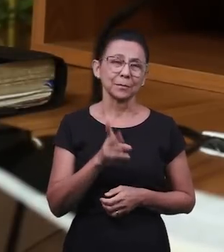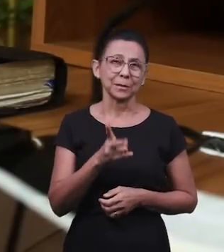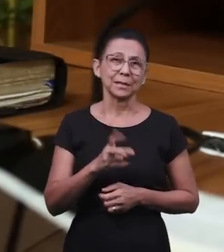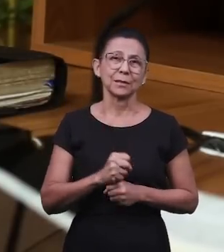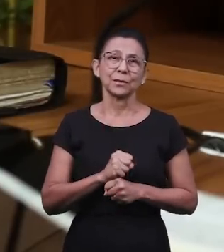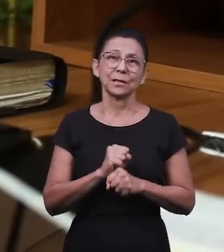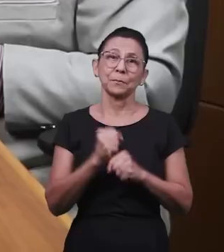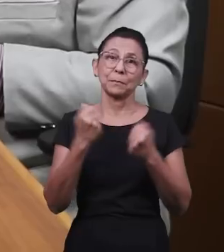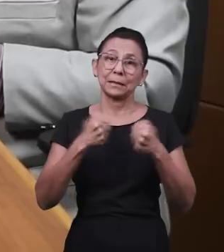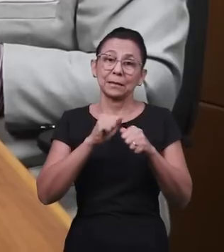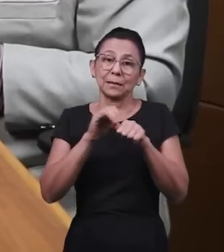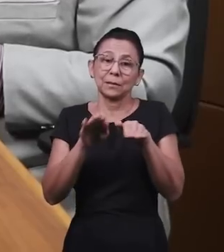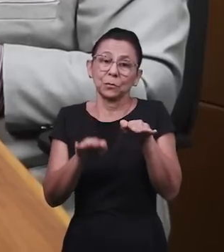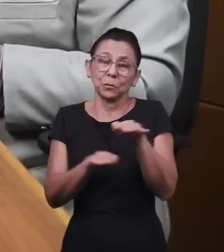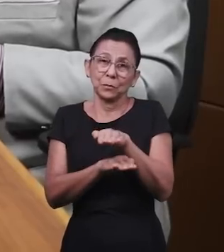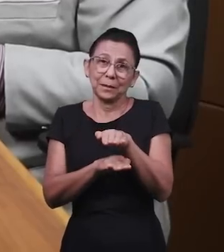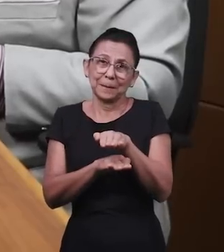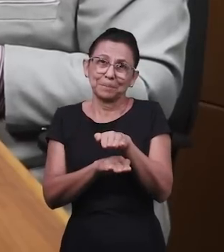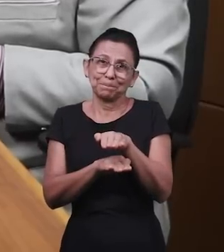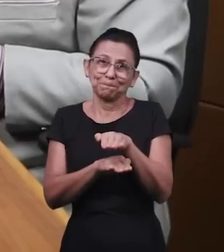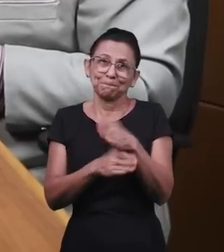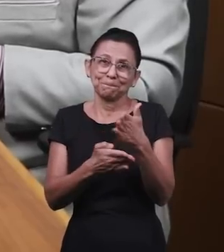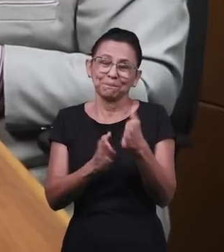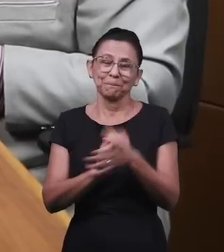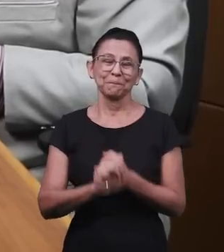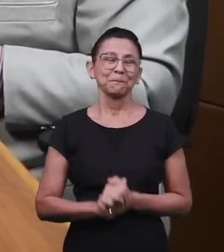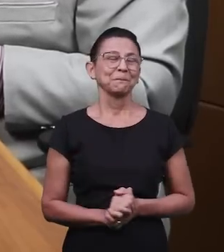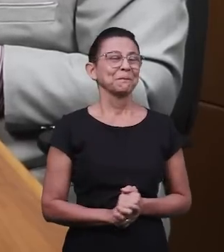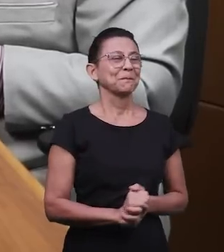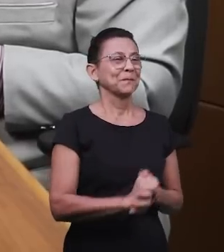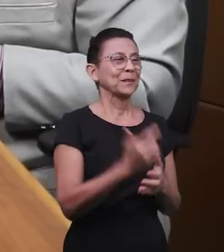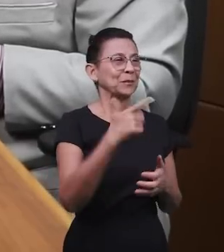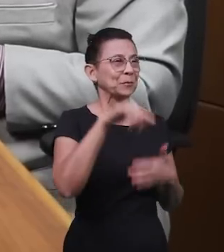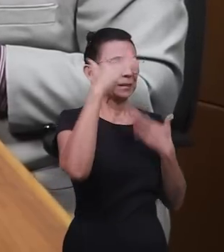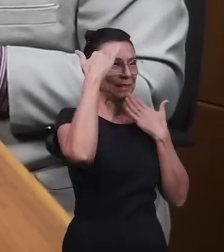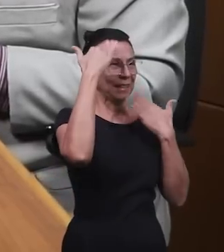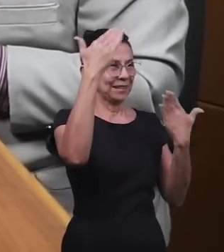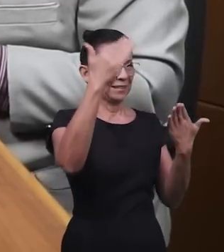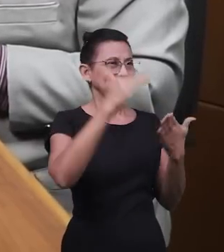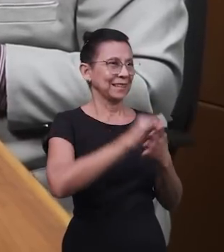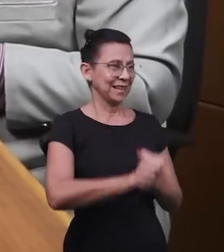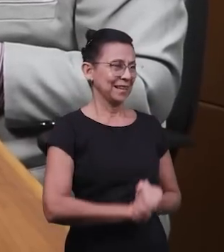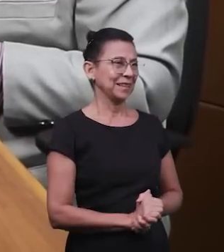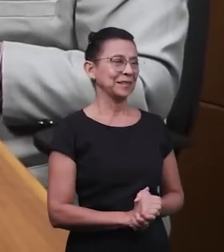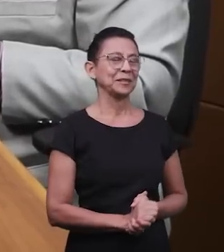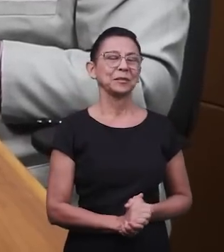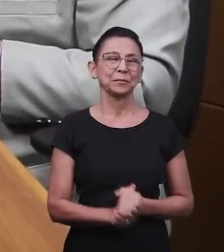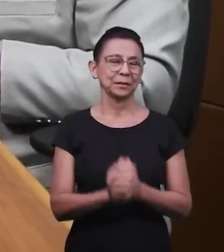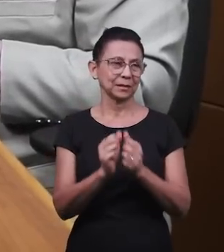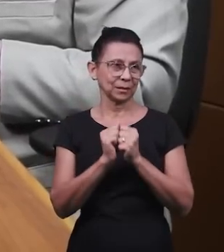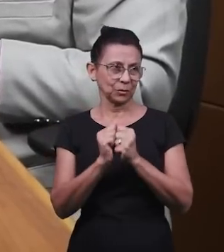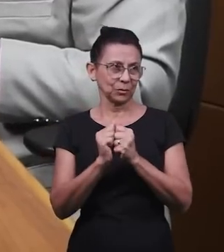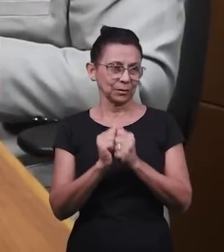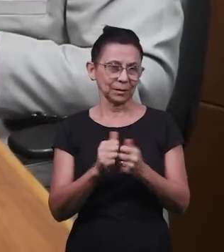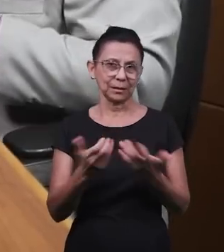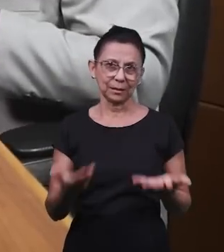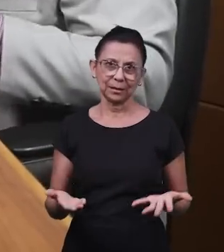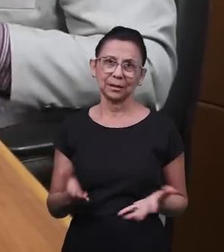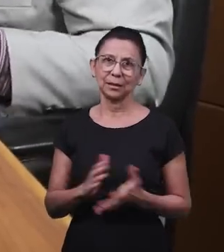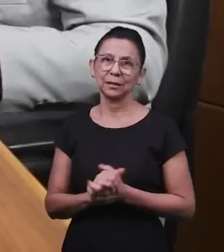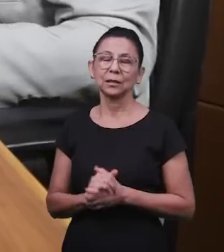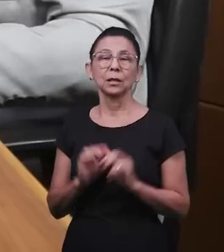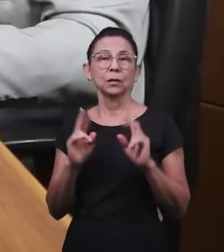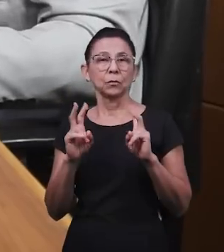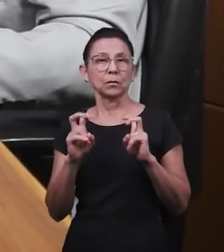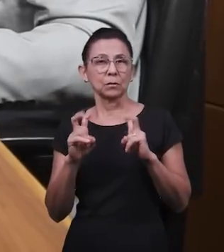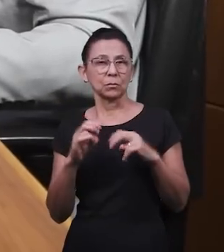Tem que lembrar disso. Amém. Amém. Luiz, mais uma vez, obrigado por esse tempo conosco aqui, pelo assunto